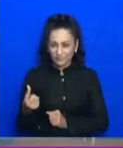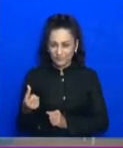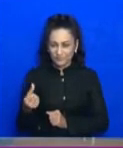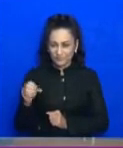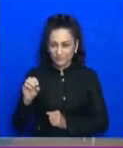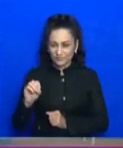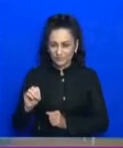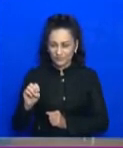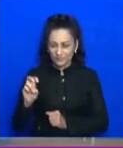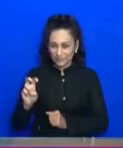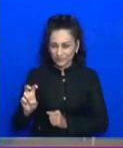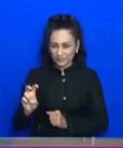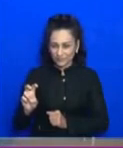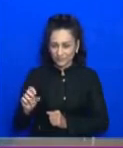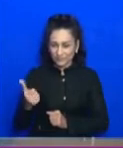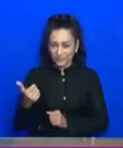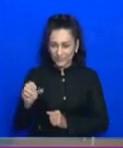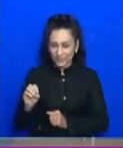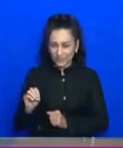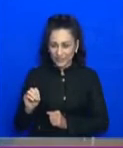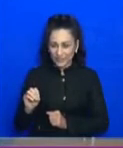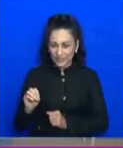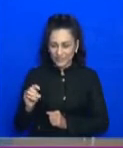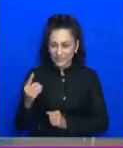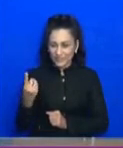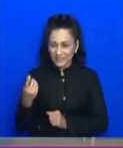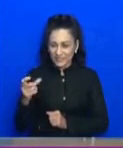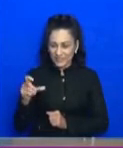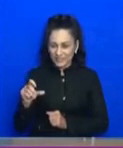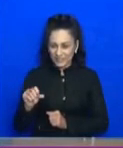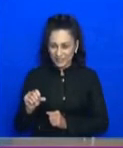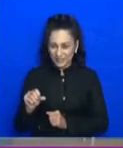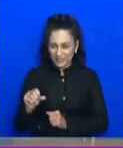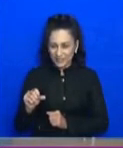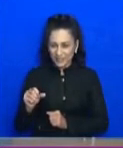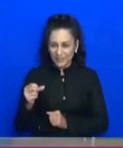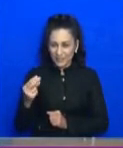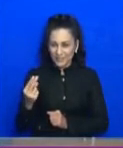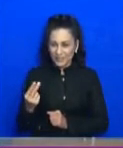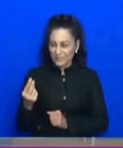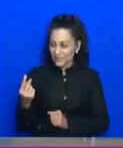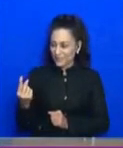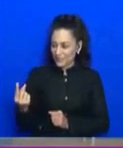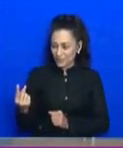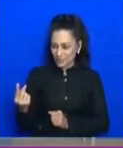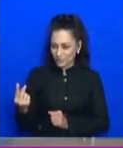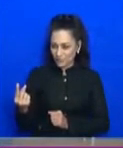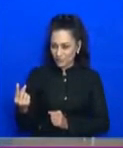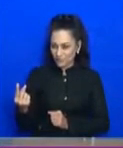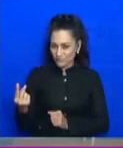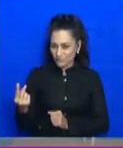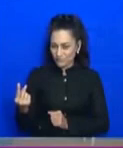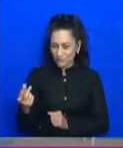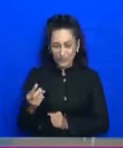06, 05, 10, 19 e 21.